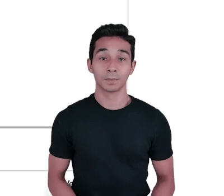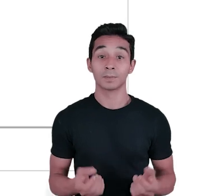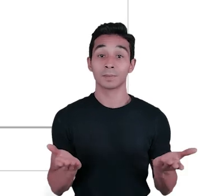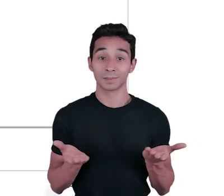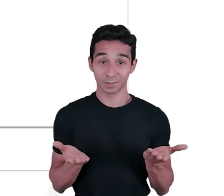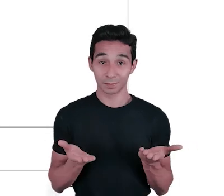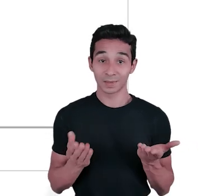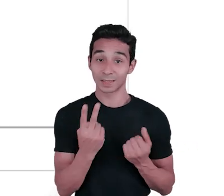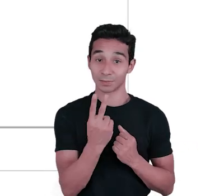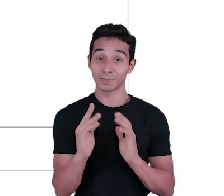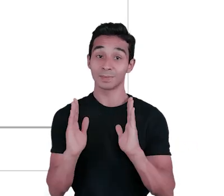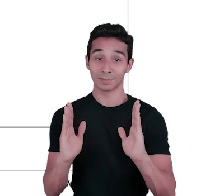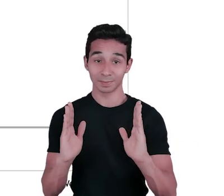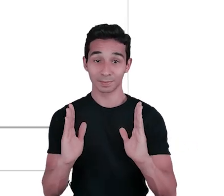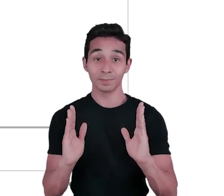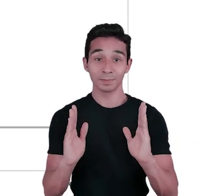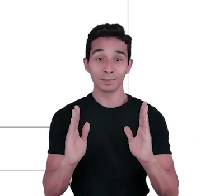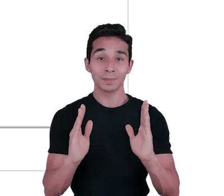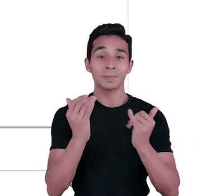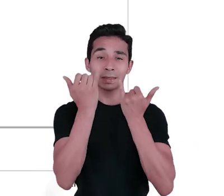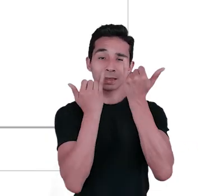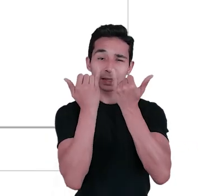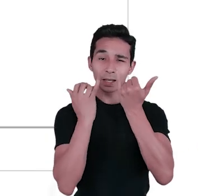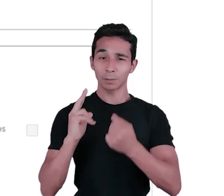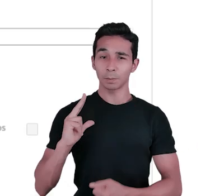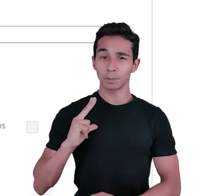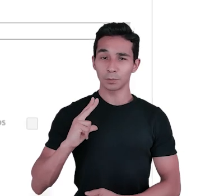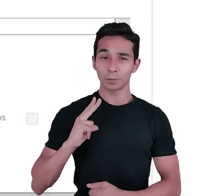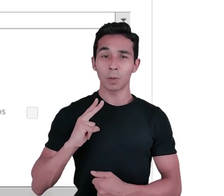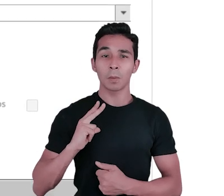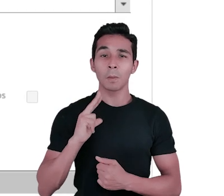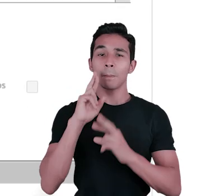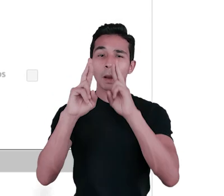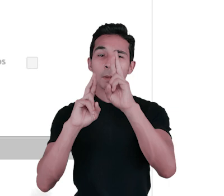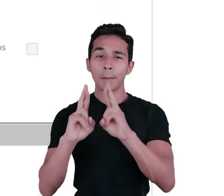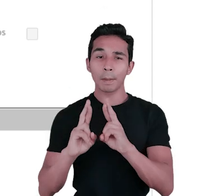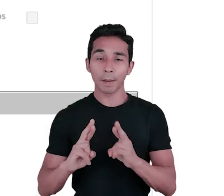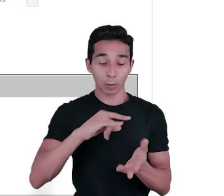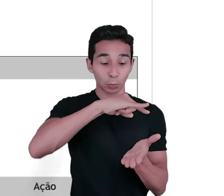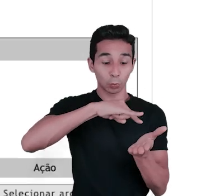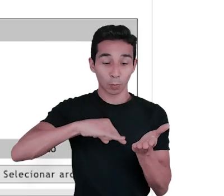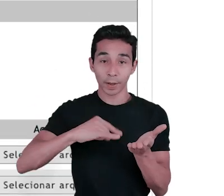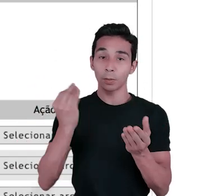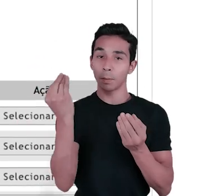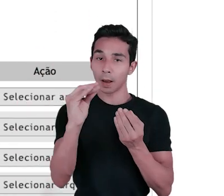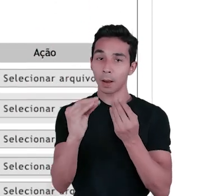Agora, para a segunda etapa, preencha seus dados pessoais e anexe os seus documentos.